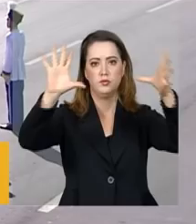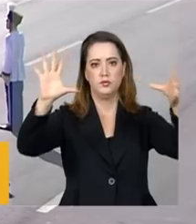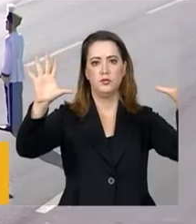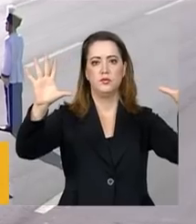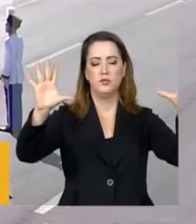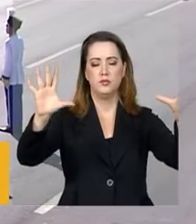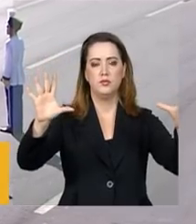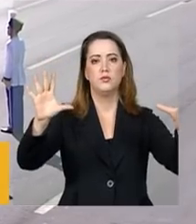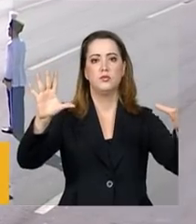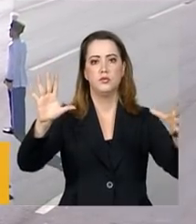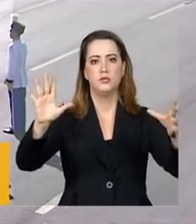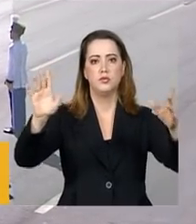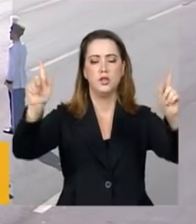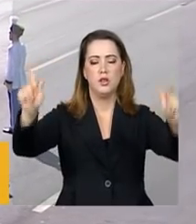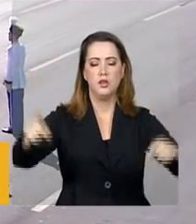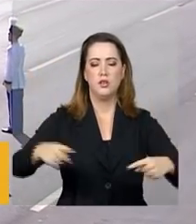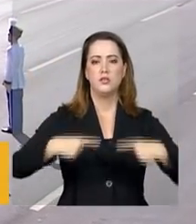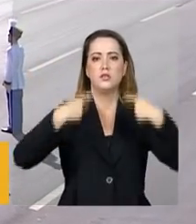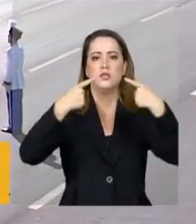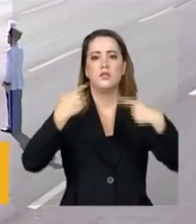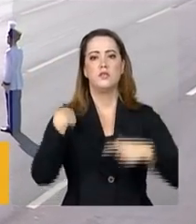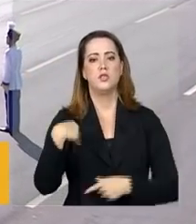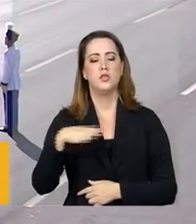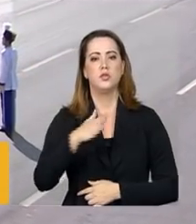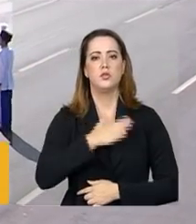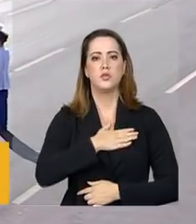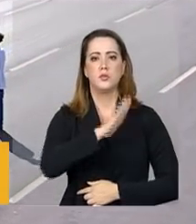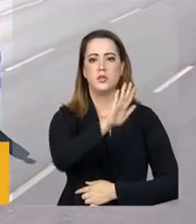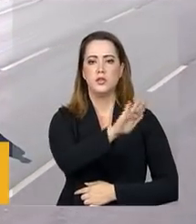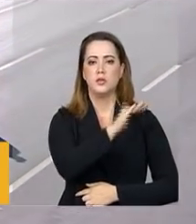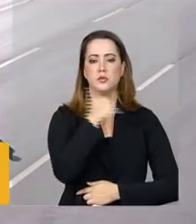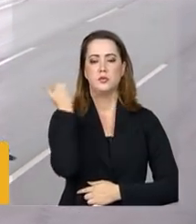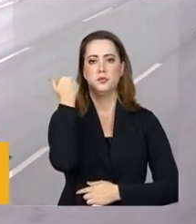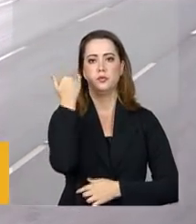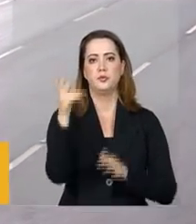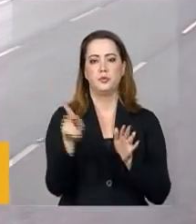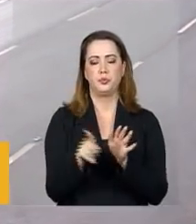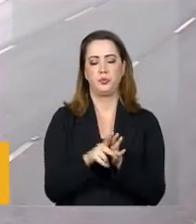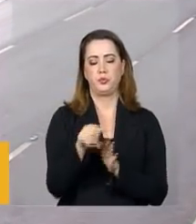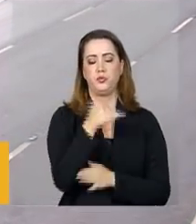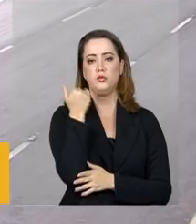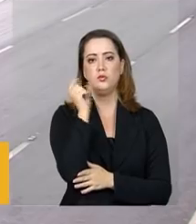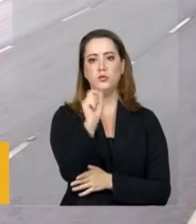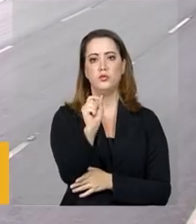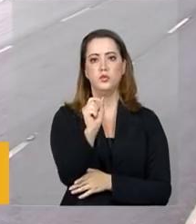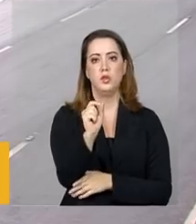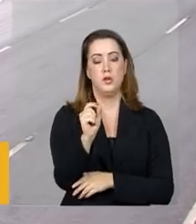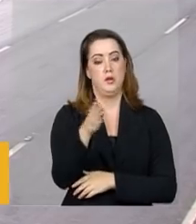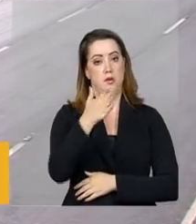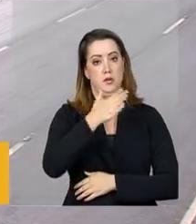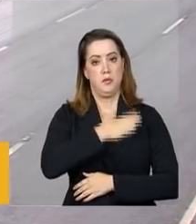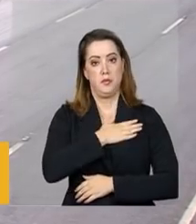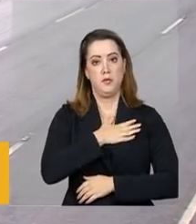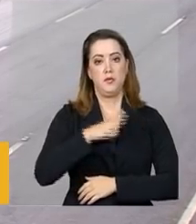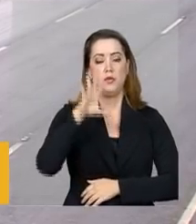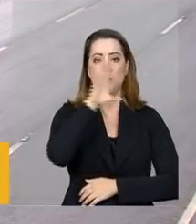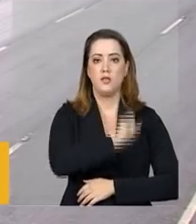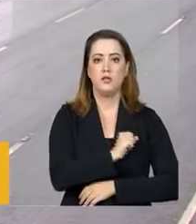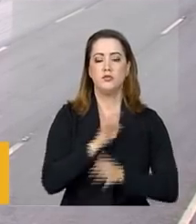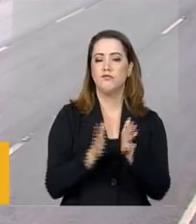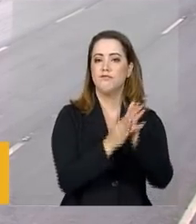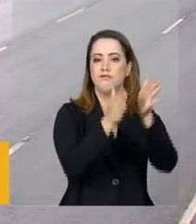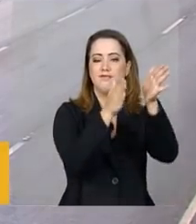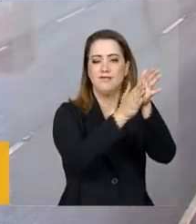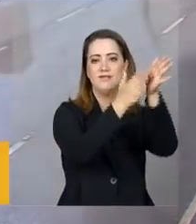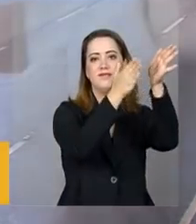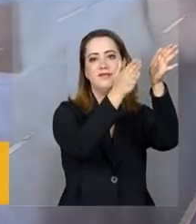ó liberdade, desafia o nosso peito à própria morte. Ó pátria amada,